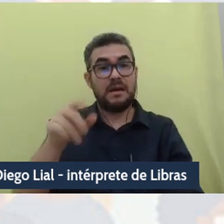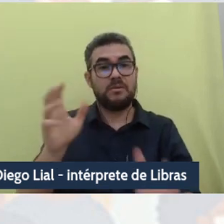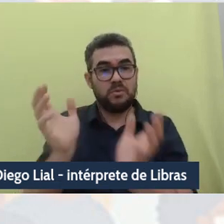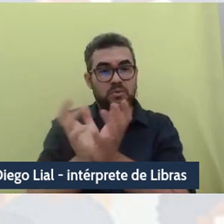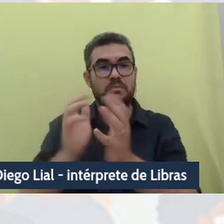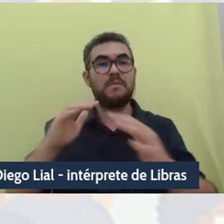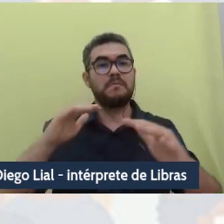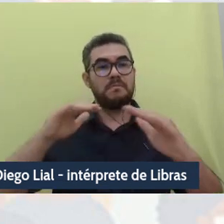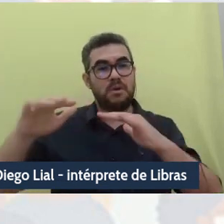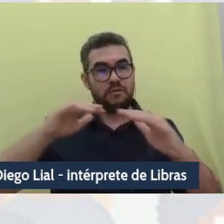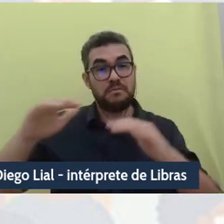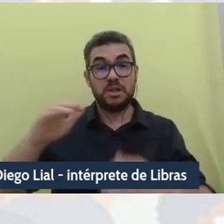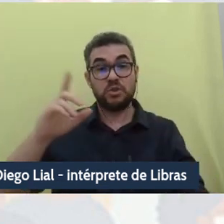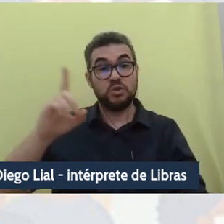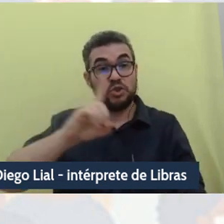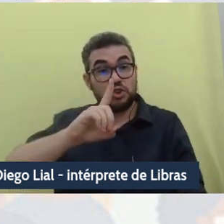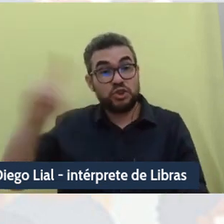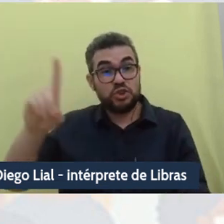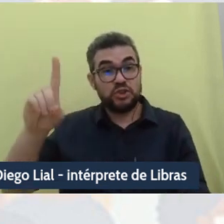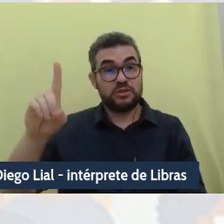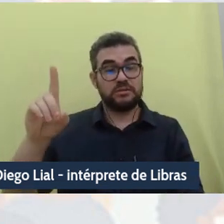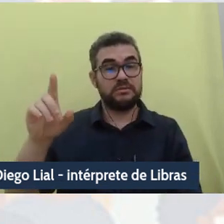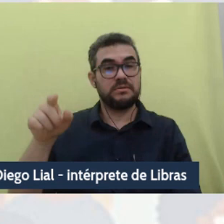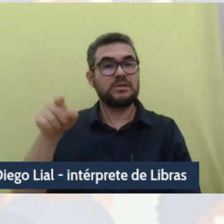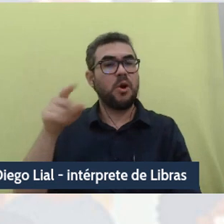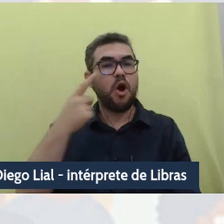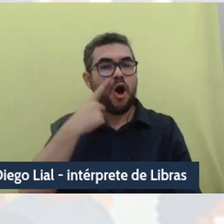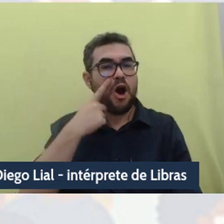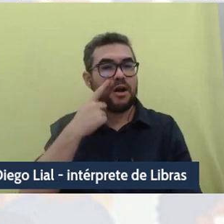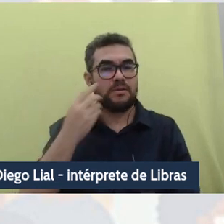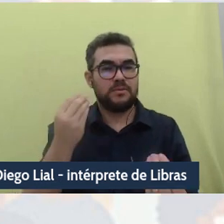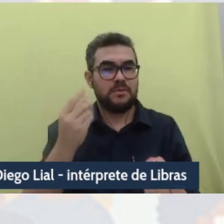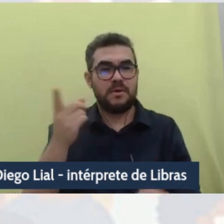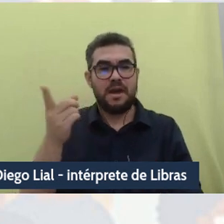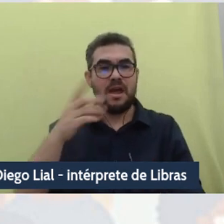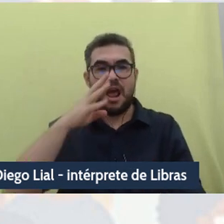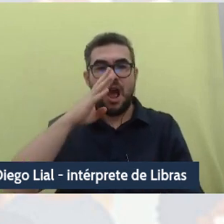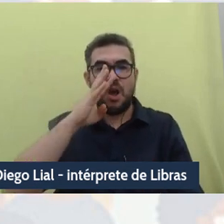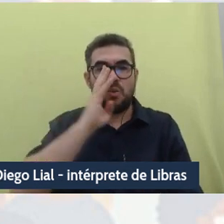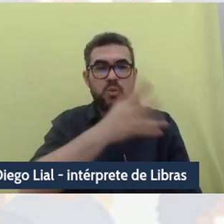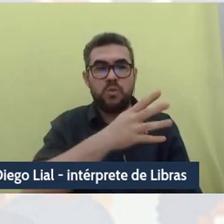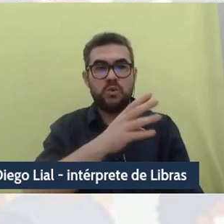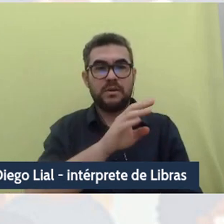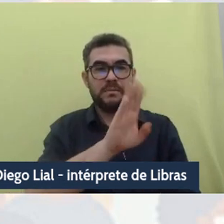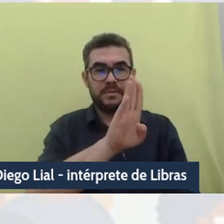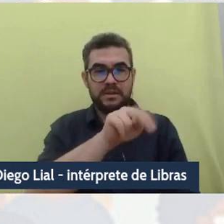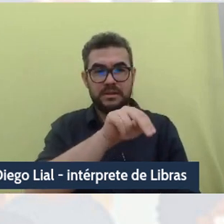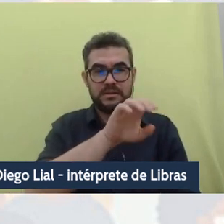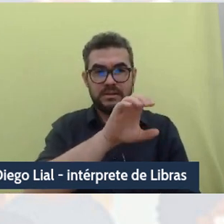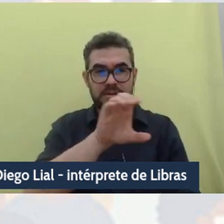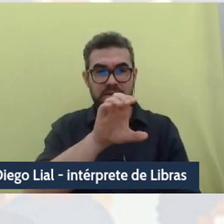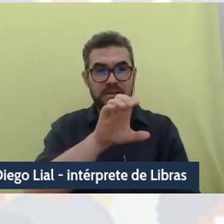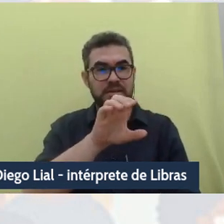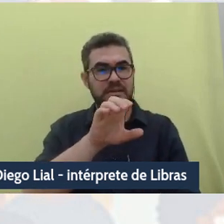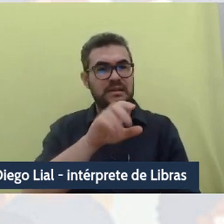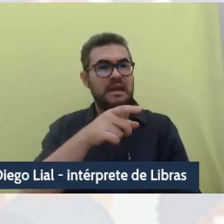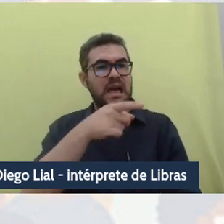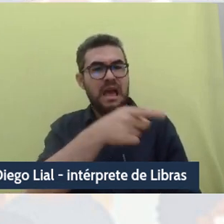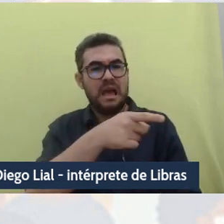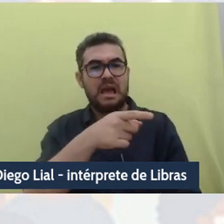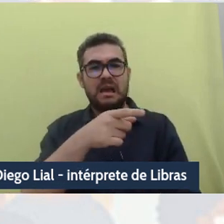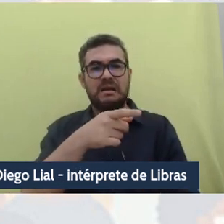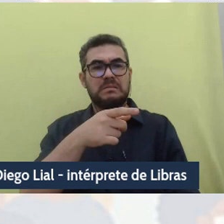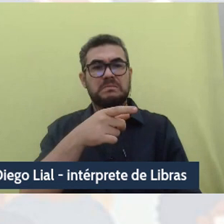eles acusam, vejam só, a BNCC de comunista e freiriana, enfim, ao mesmo tempo